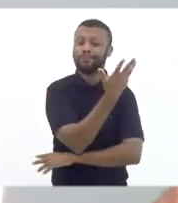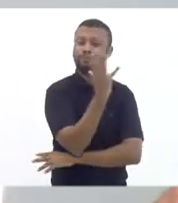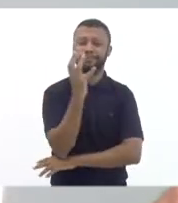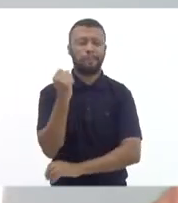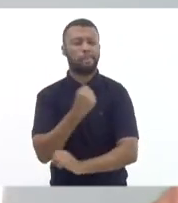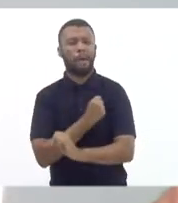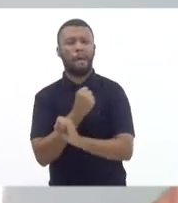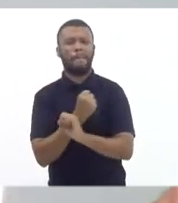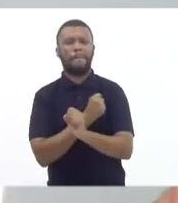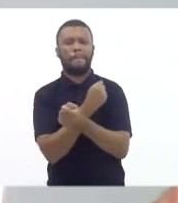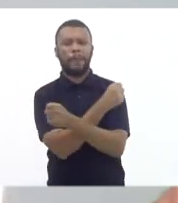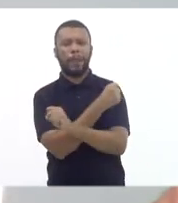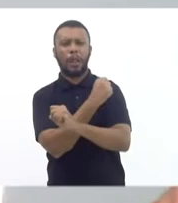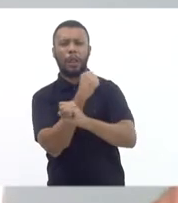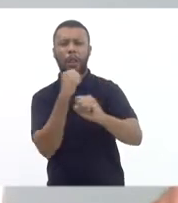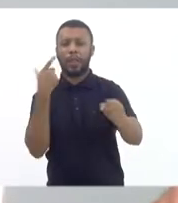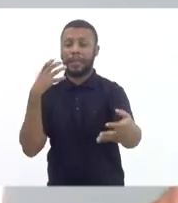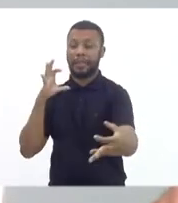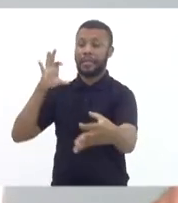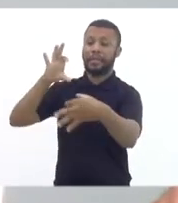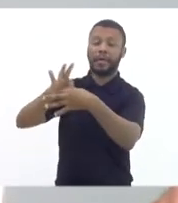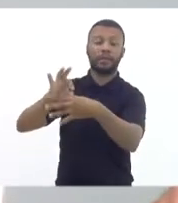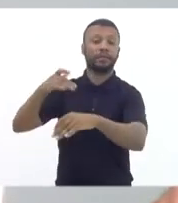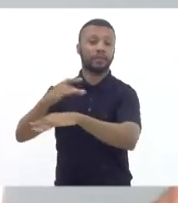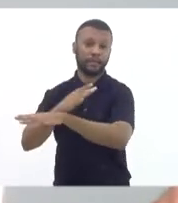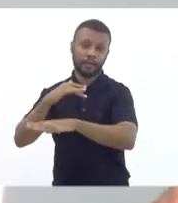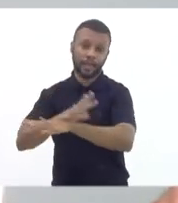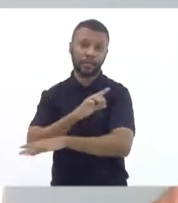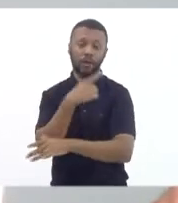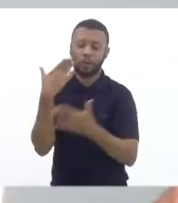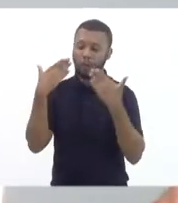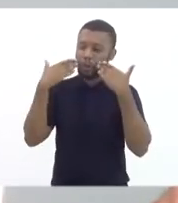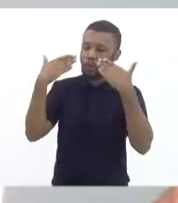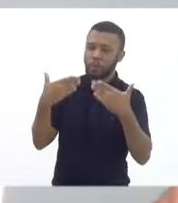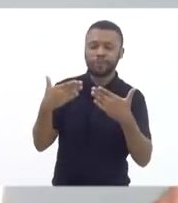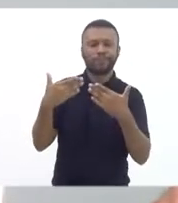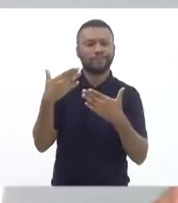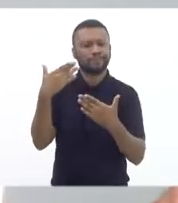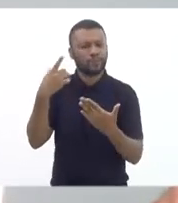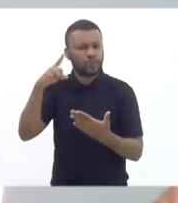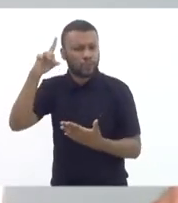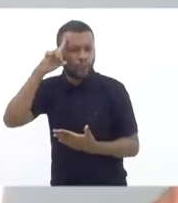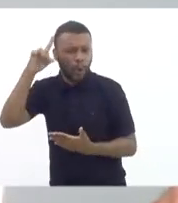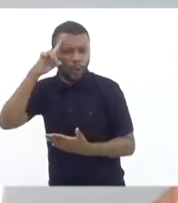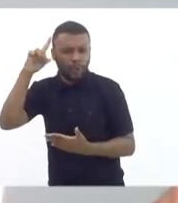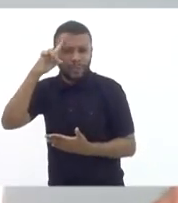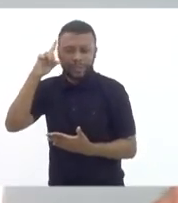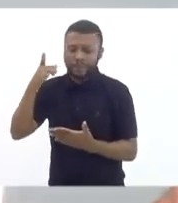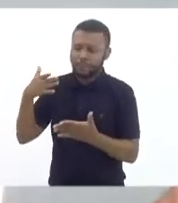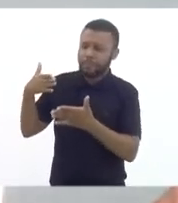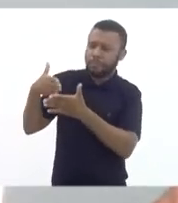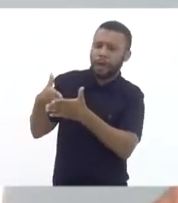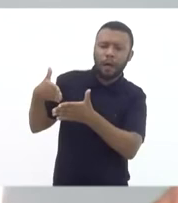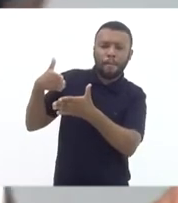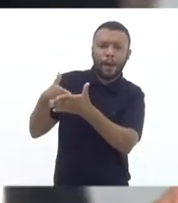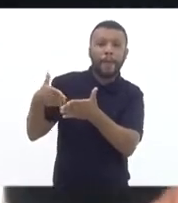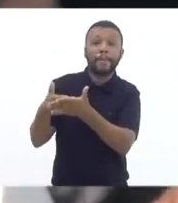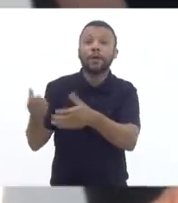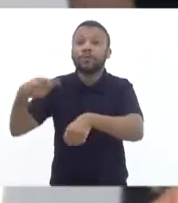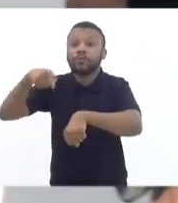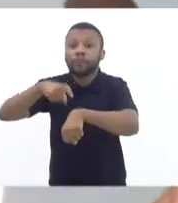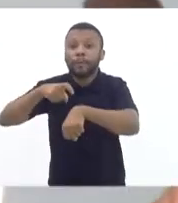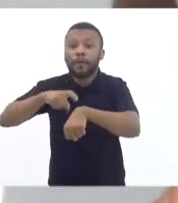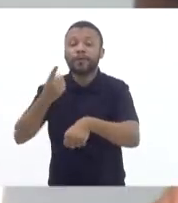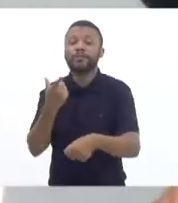mundo e nós estamos nos deparando diariamente com dificuldade quando se vai fazer uma fiscalização,